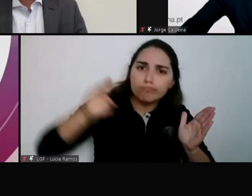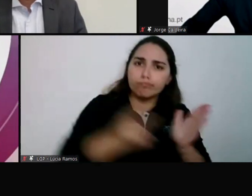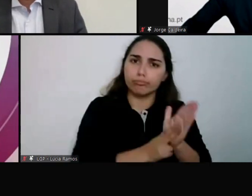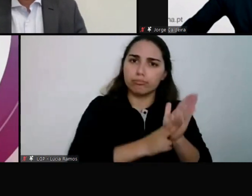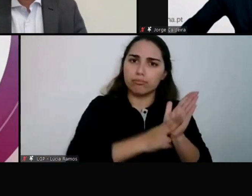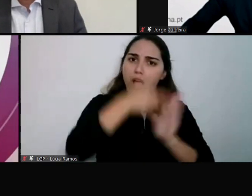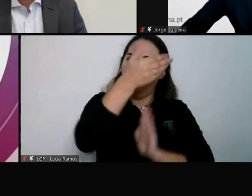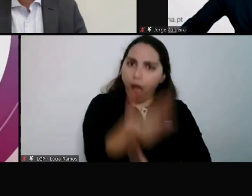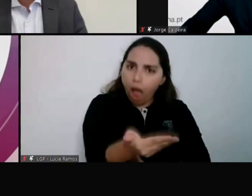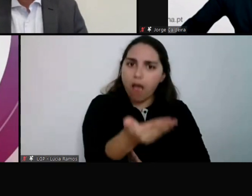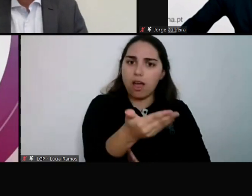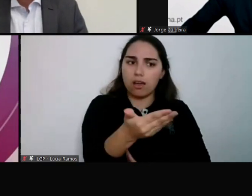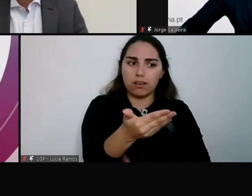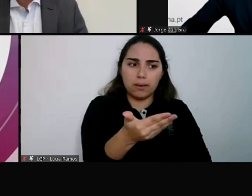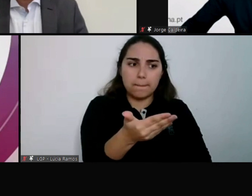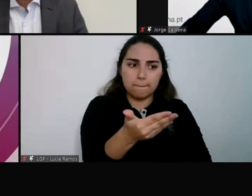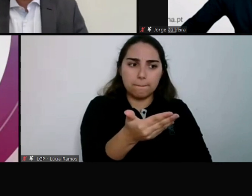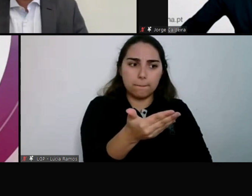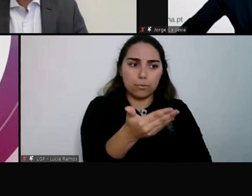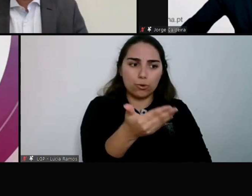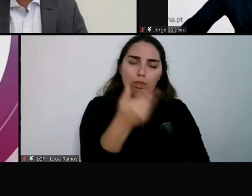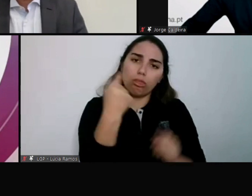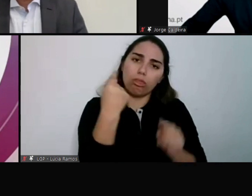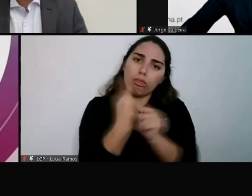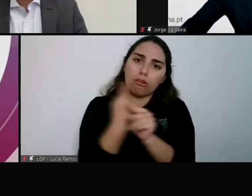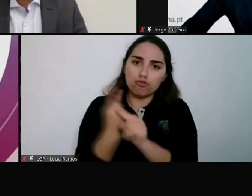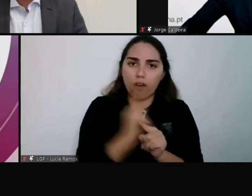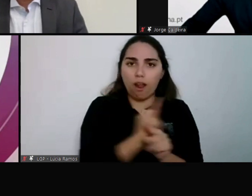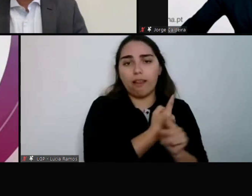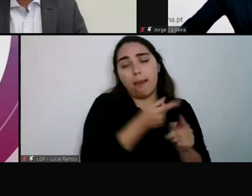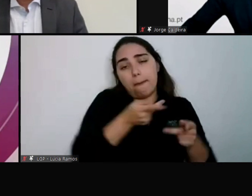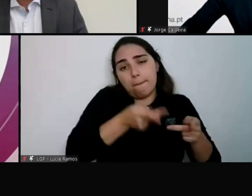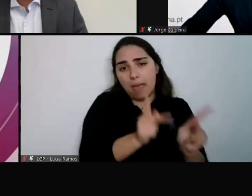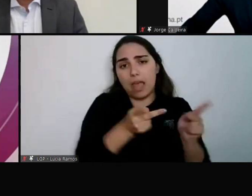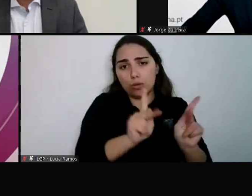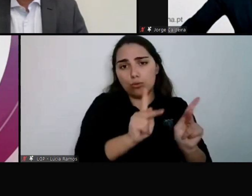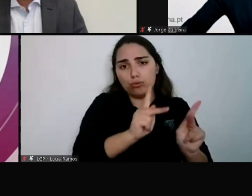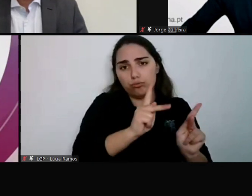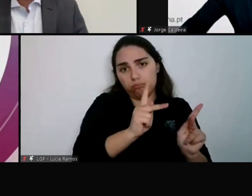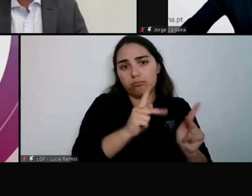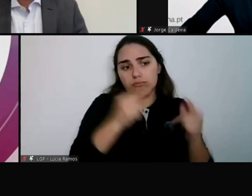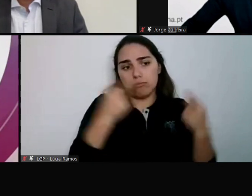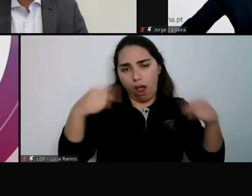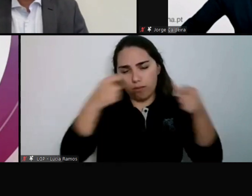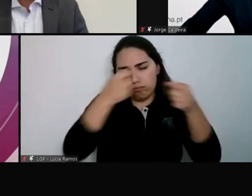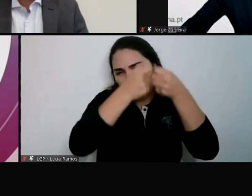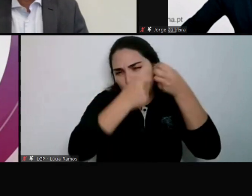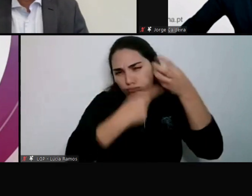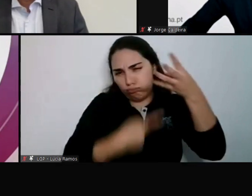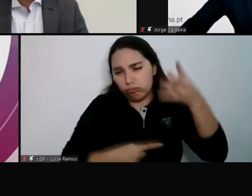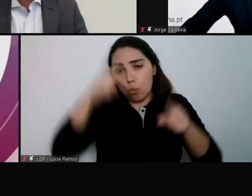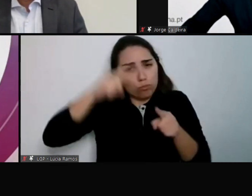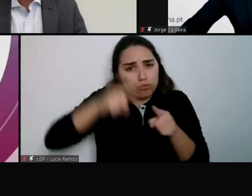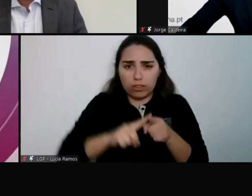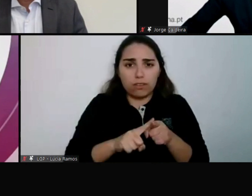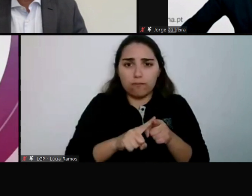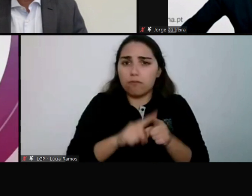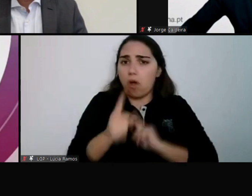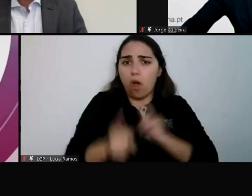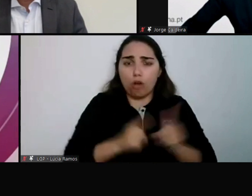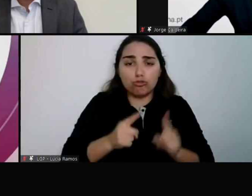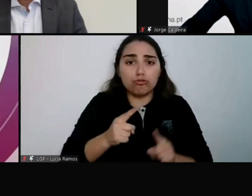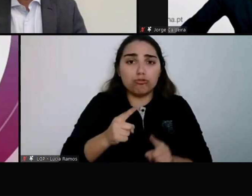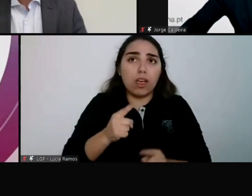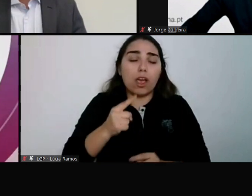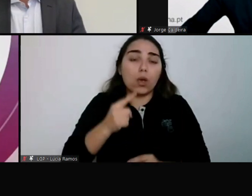nas variadíssimas metodologias que podemos utilizar. O que importa é garantir que, de facto, o conhecimento